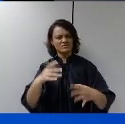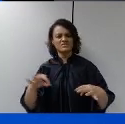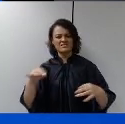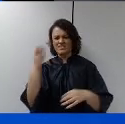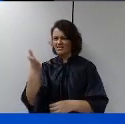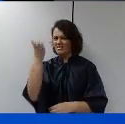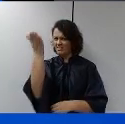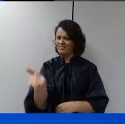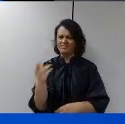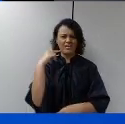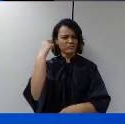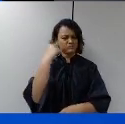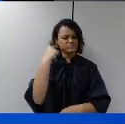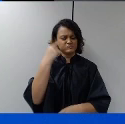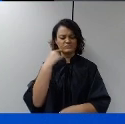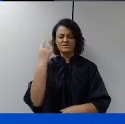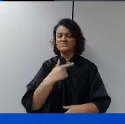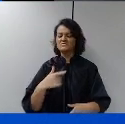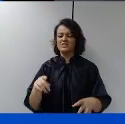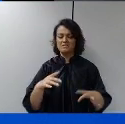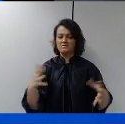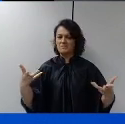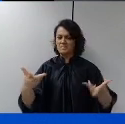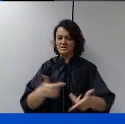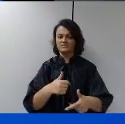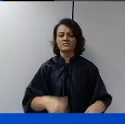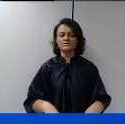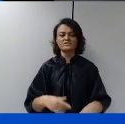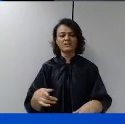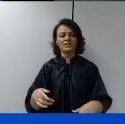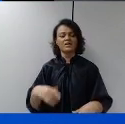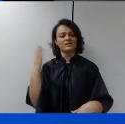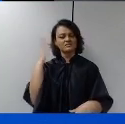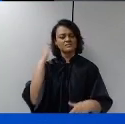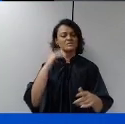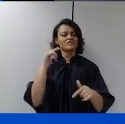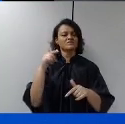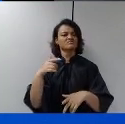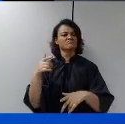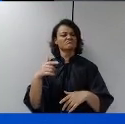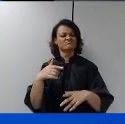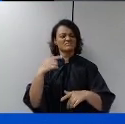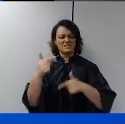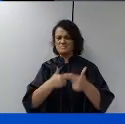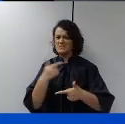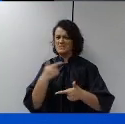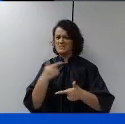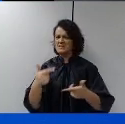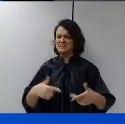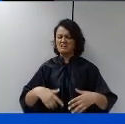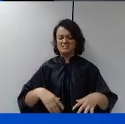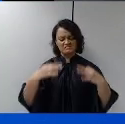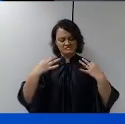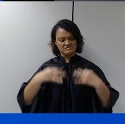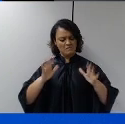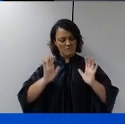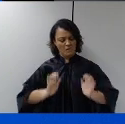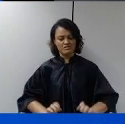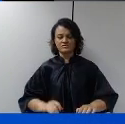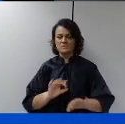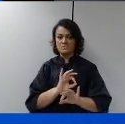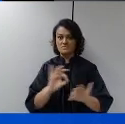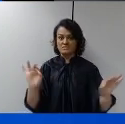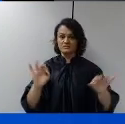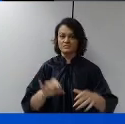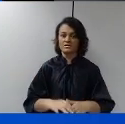entregava memoriais, que exercia a profissão com a dignidade dos velhos tempos, e foi